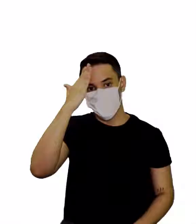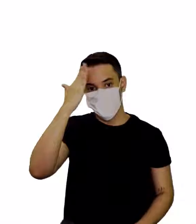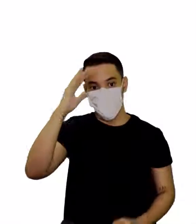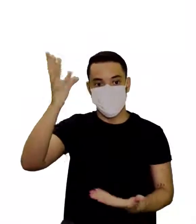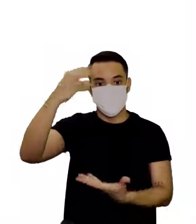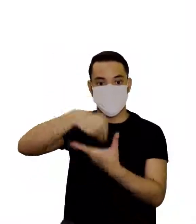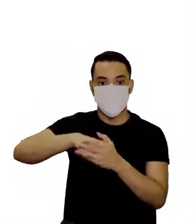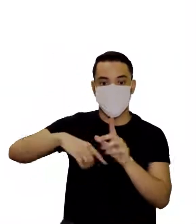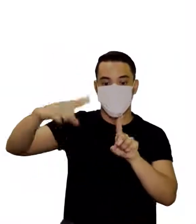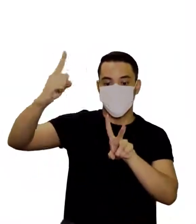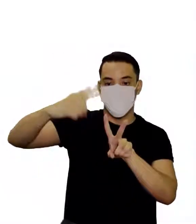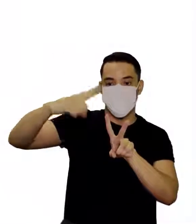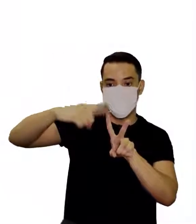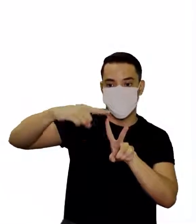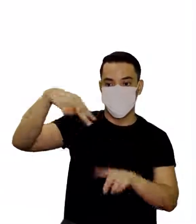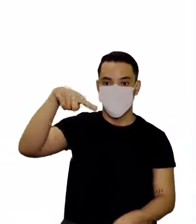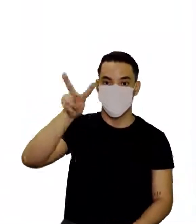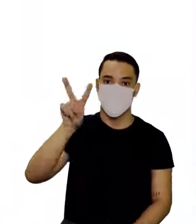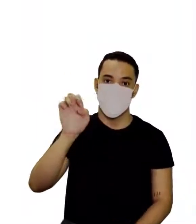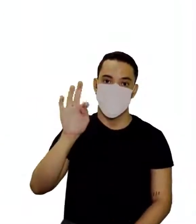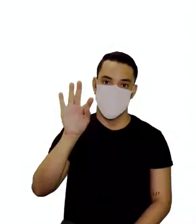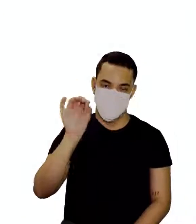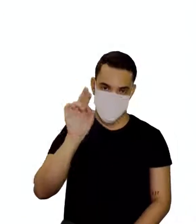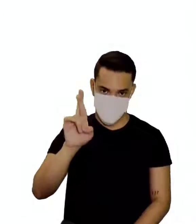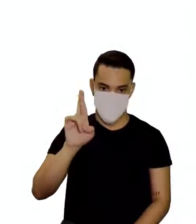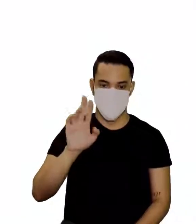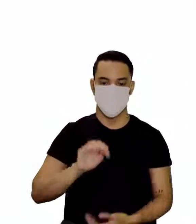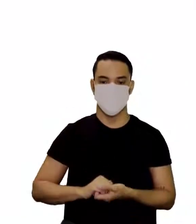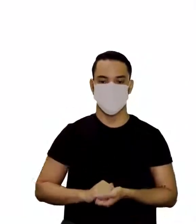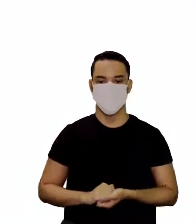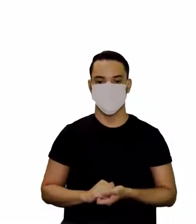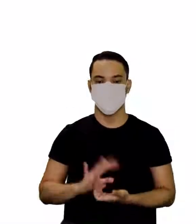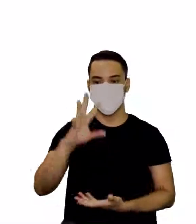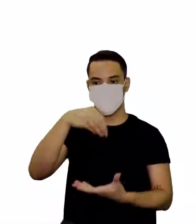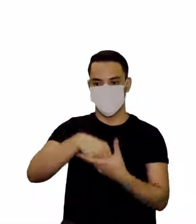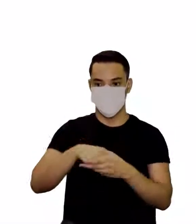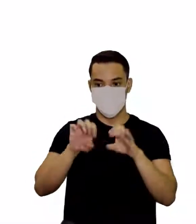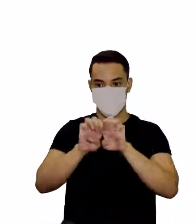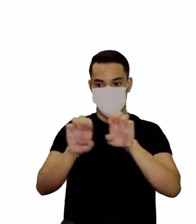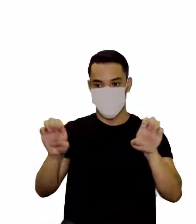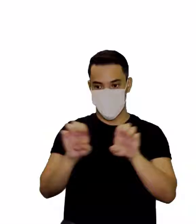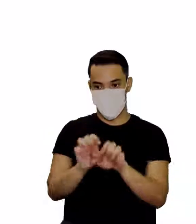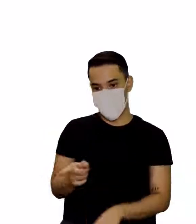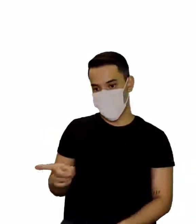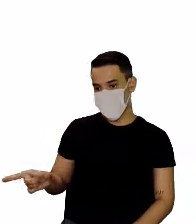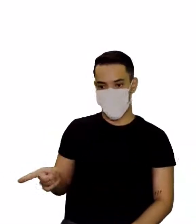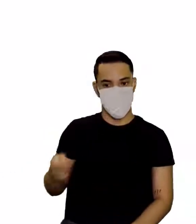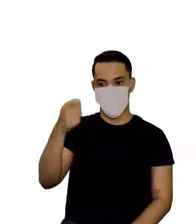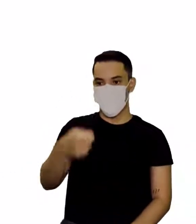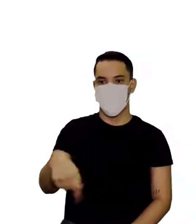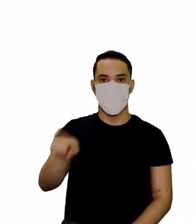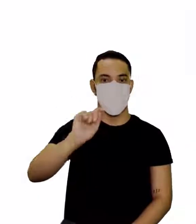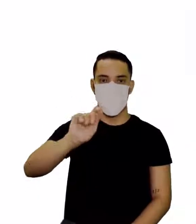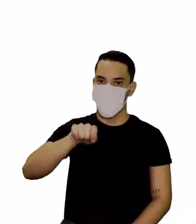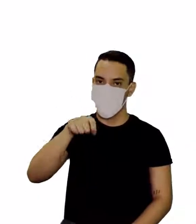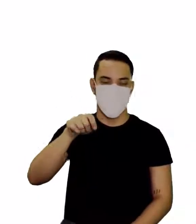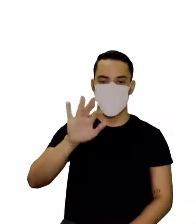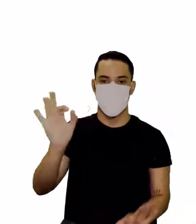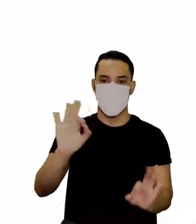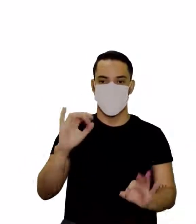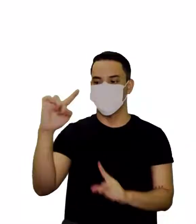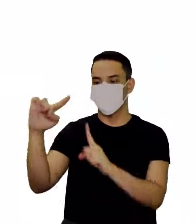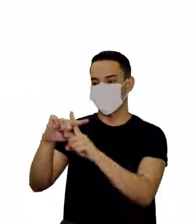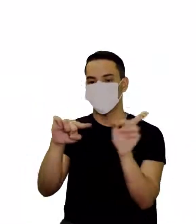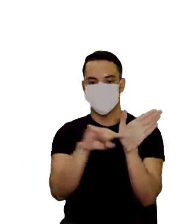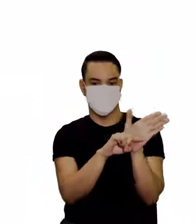saber se está atraindo ou repelindo. Na equação não uso o sinal, R a distância ao quadrado, né?